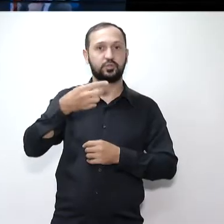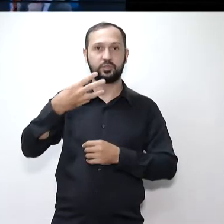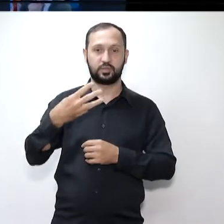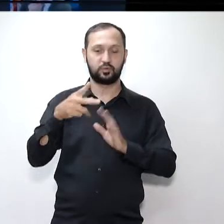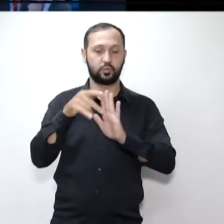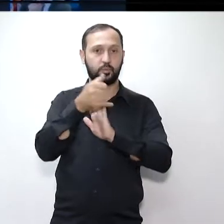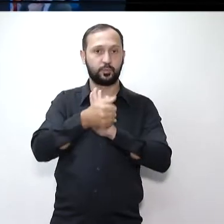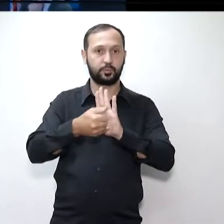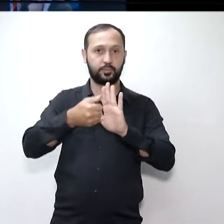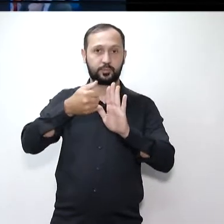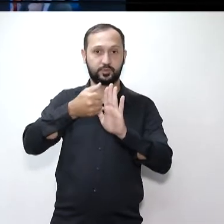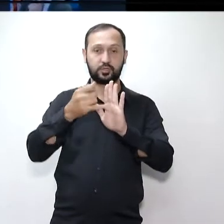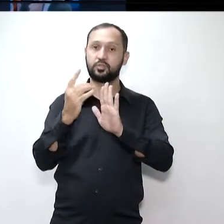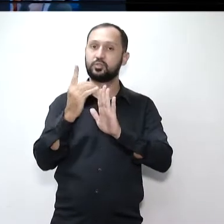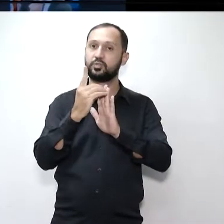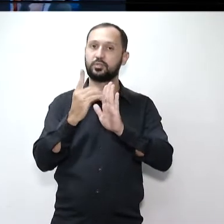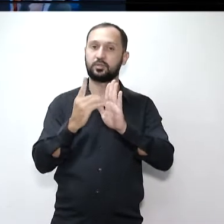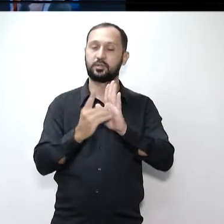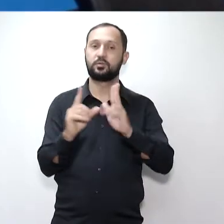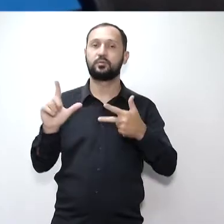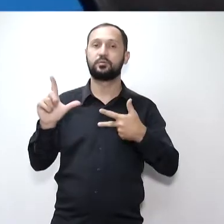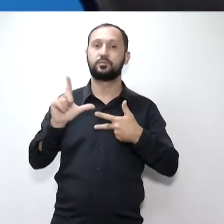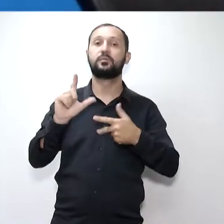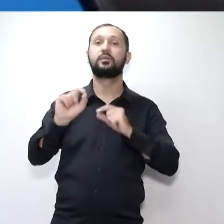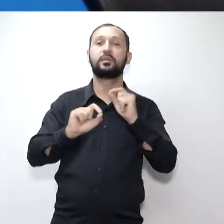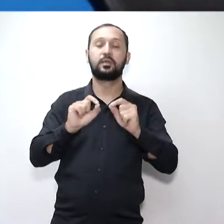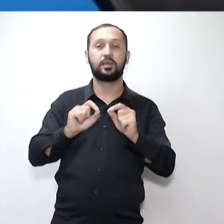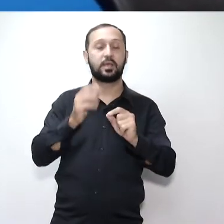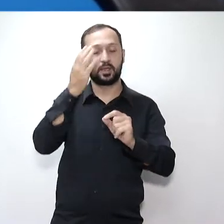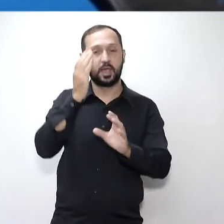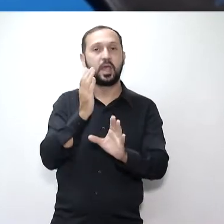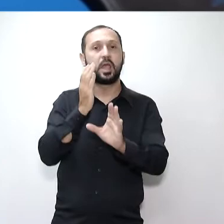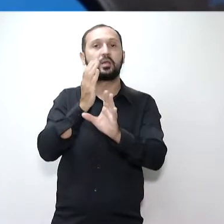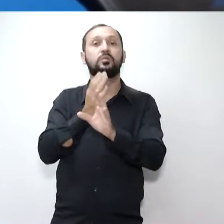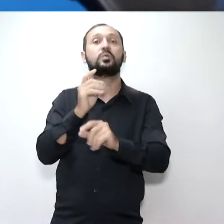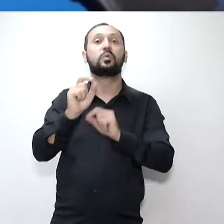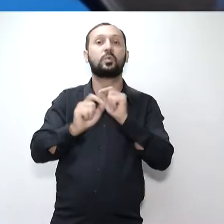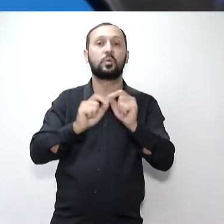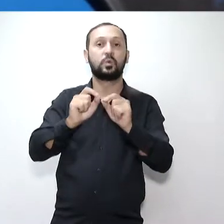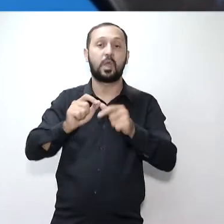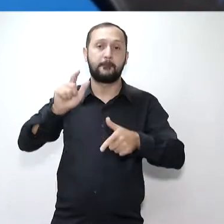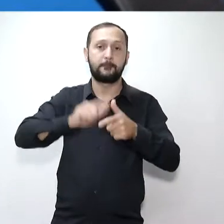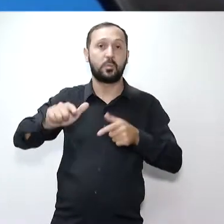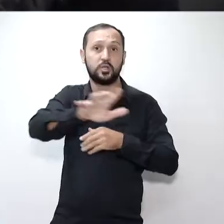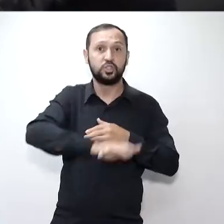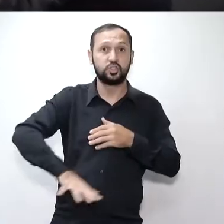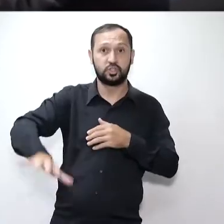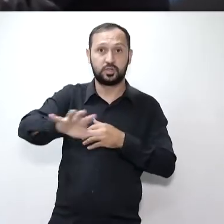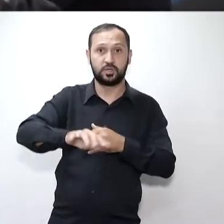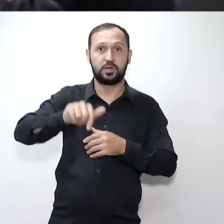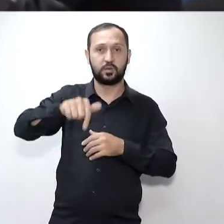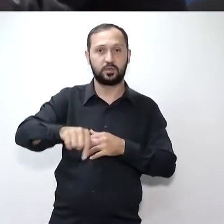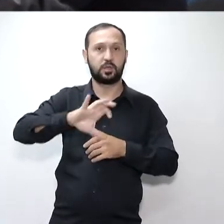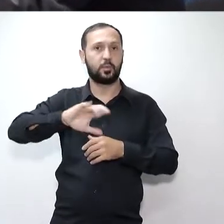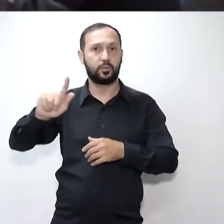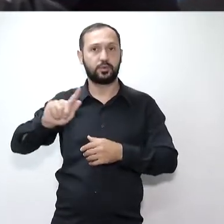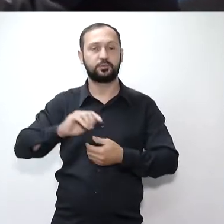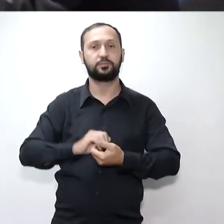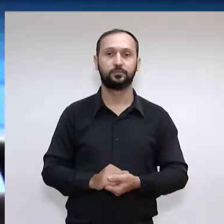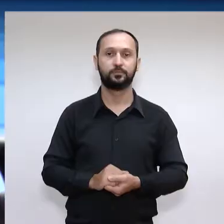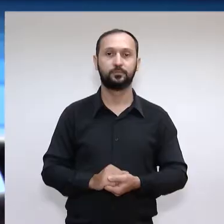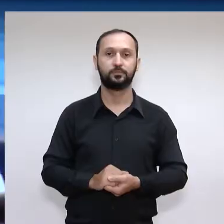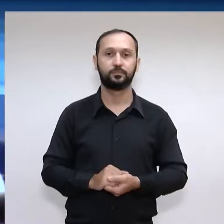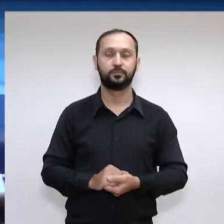o projeto de decreto legislativo que reconheceu o estado de calamidade pública na capital de Mato Grosso do